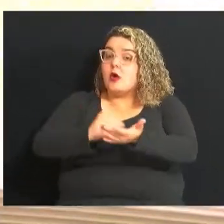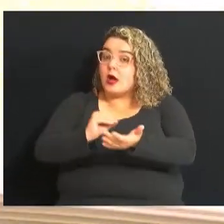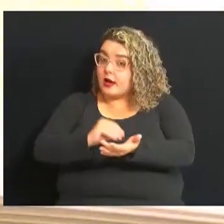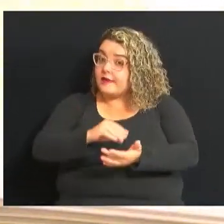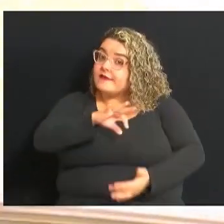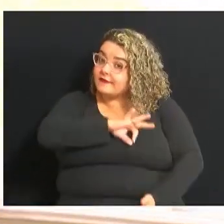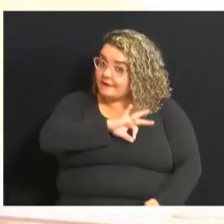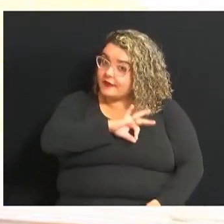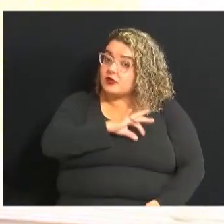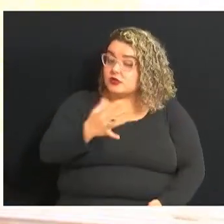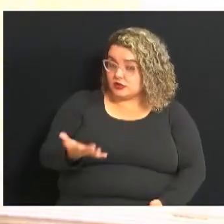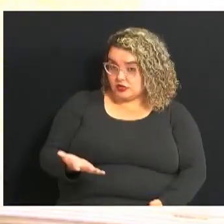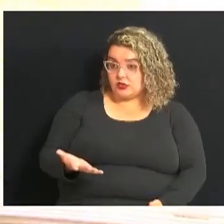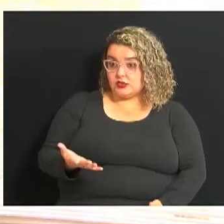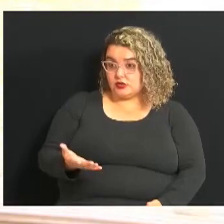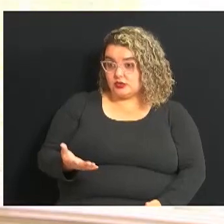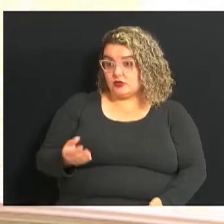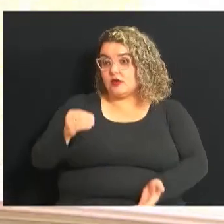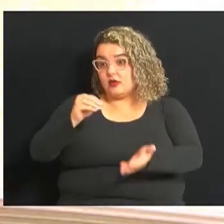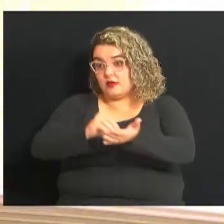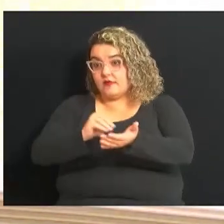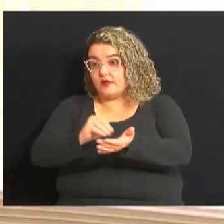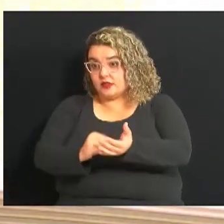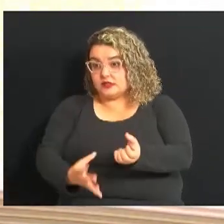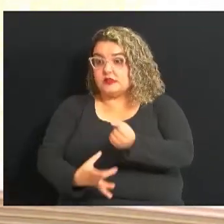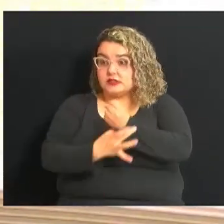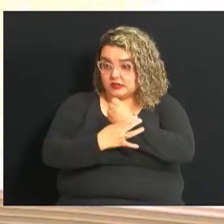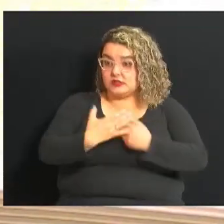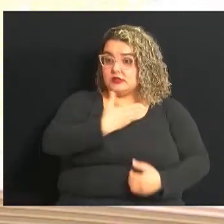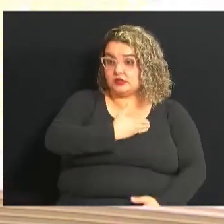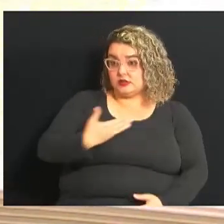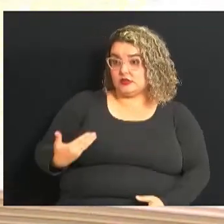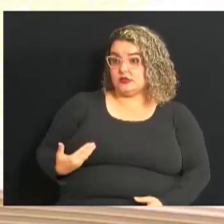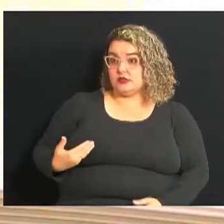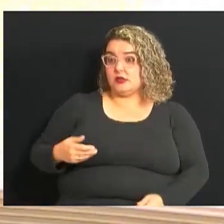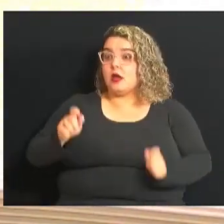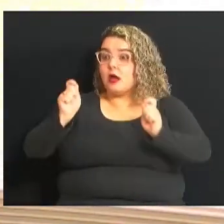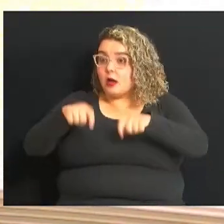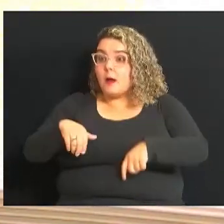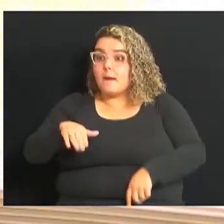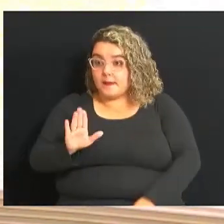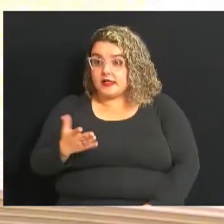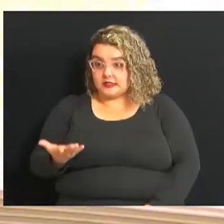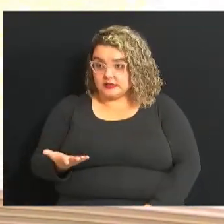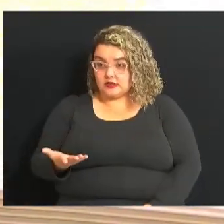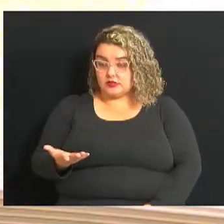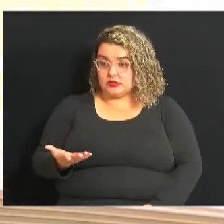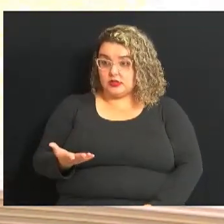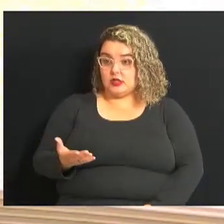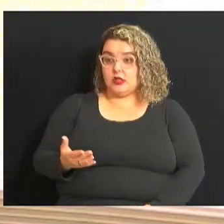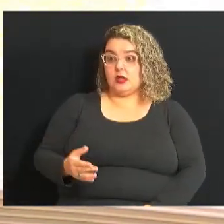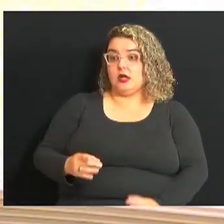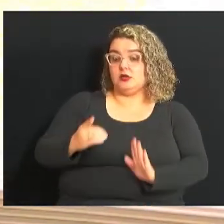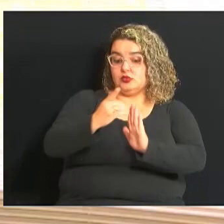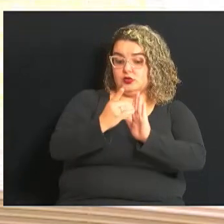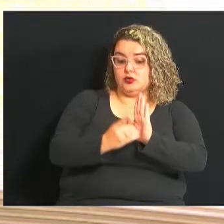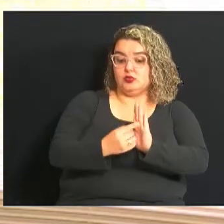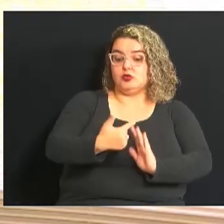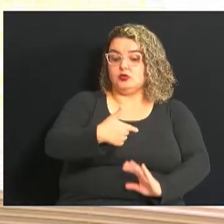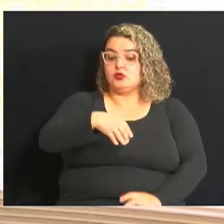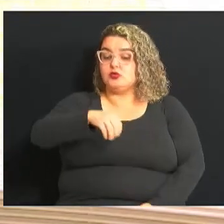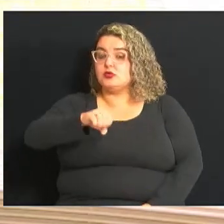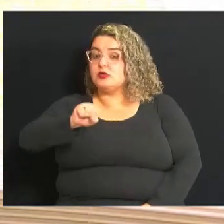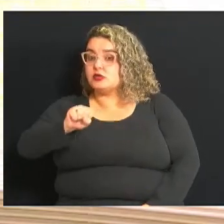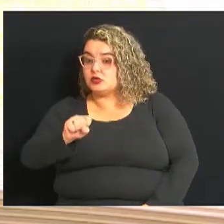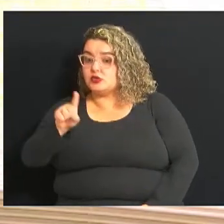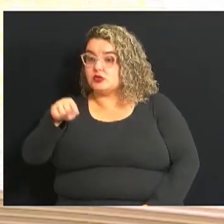com a ausência de segurança pública de uma forma mais efetiva. Com a edição do decreto 208 de